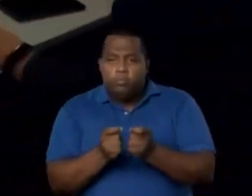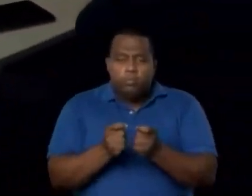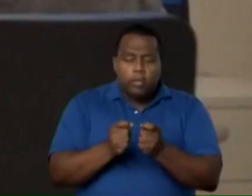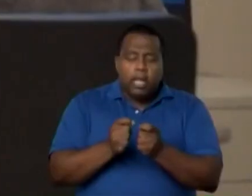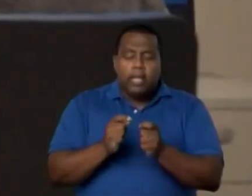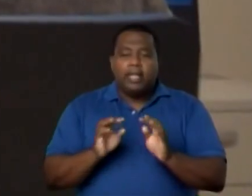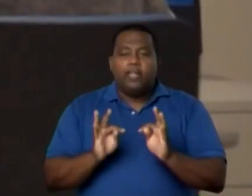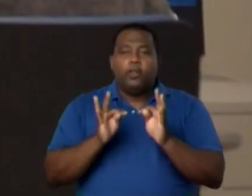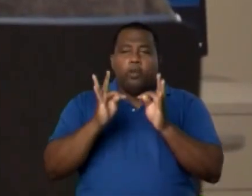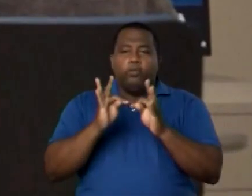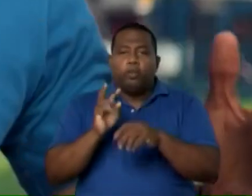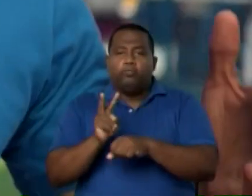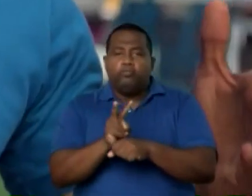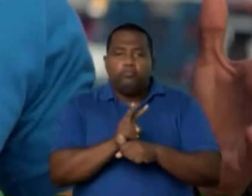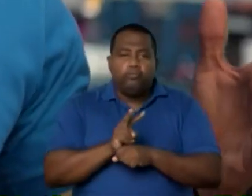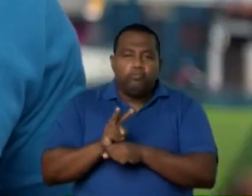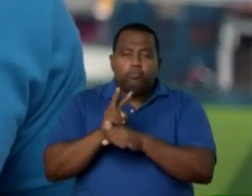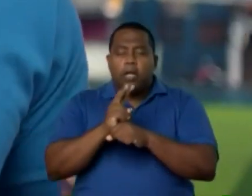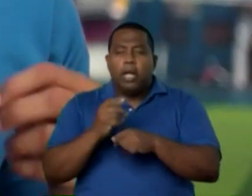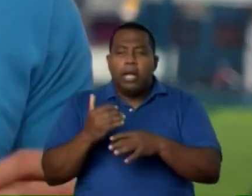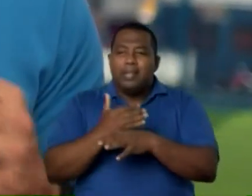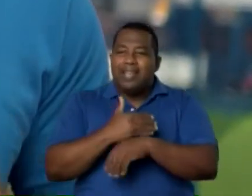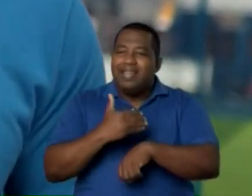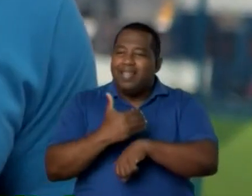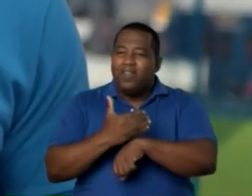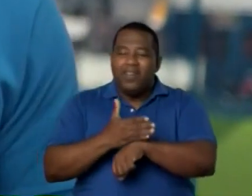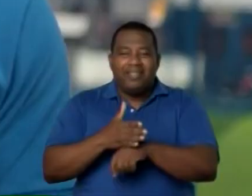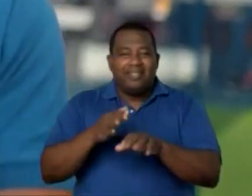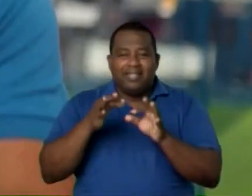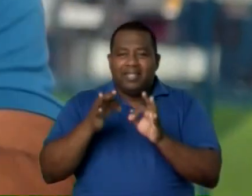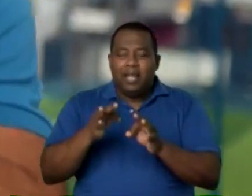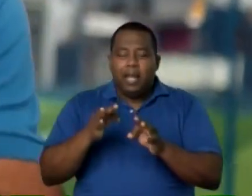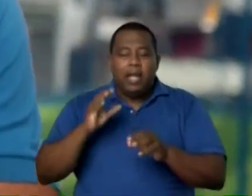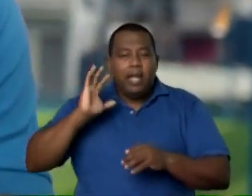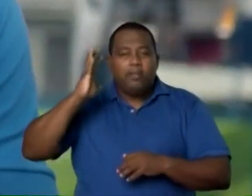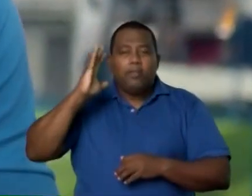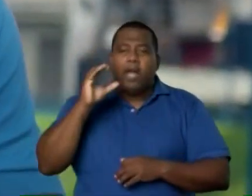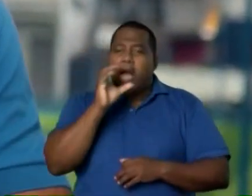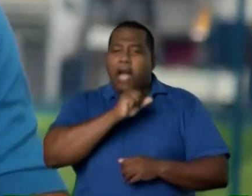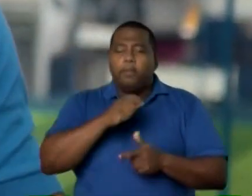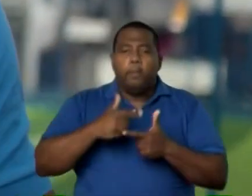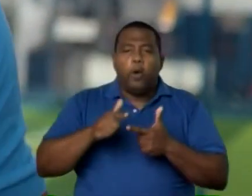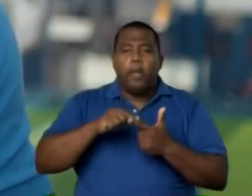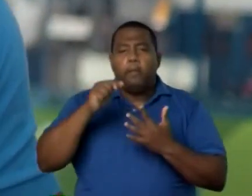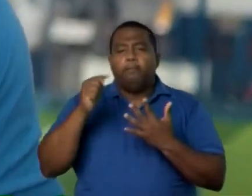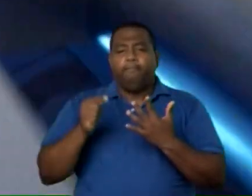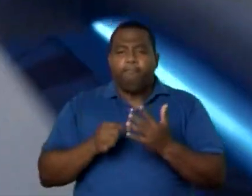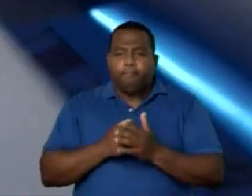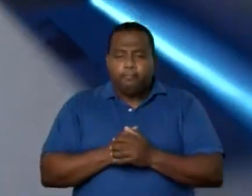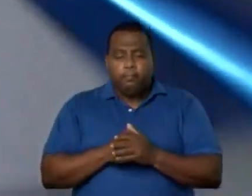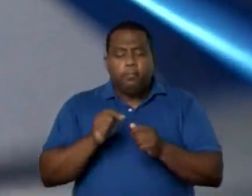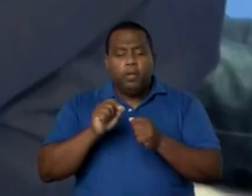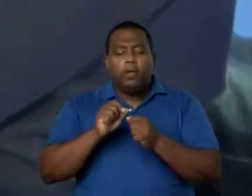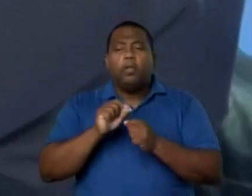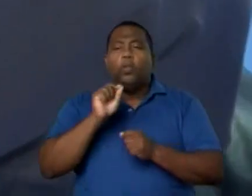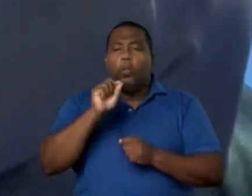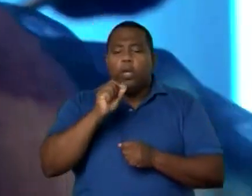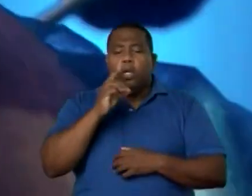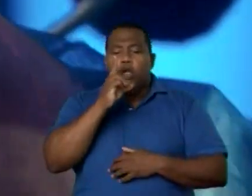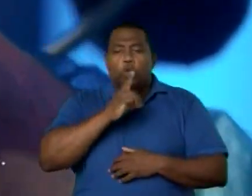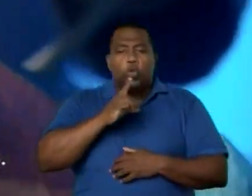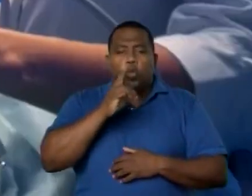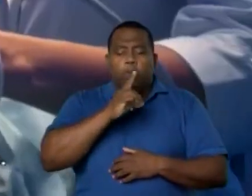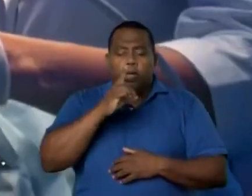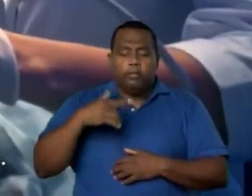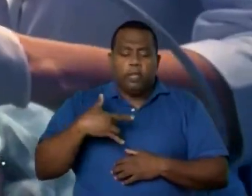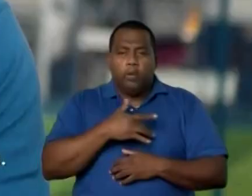Salvador. Tecnologia para monitorar a cidade em tempo real e resolver mais rápido os problemas. Vamos fazer o Domingão da